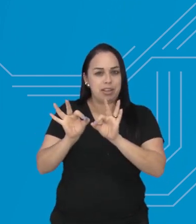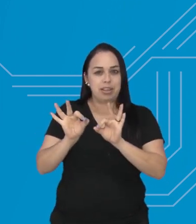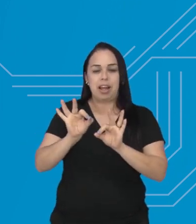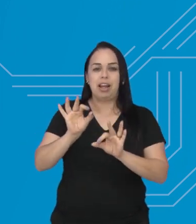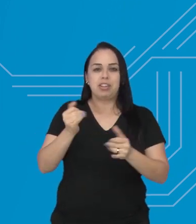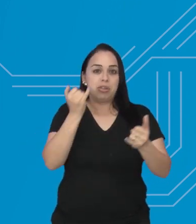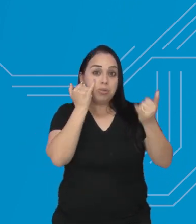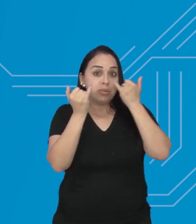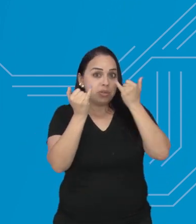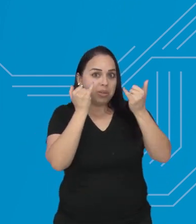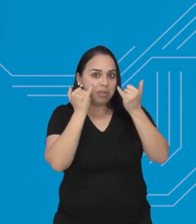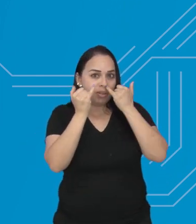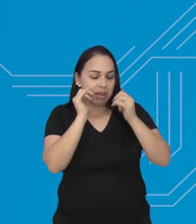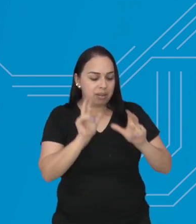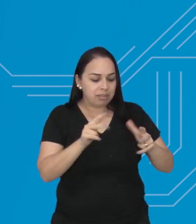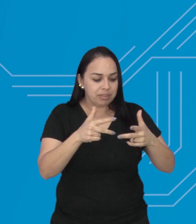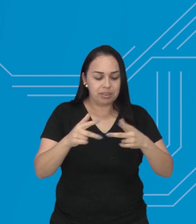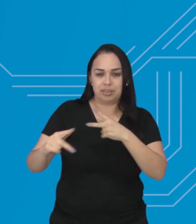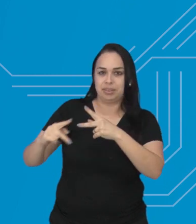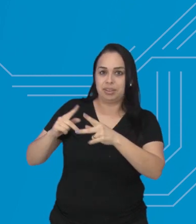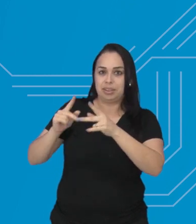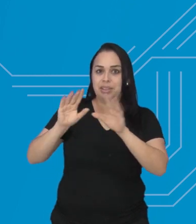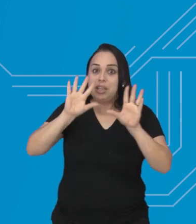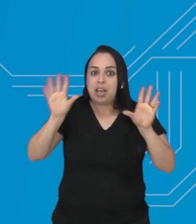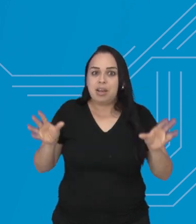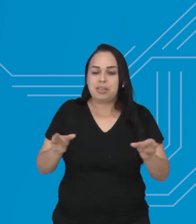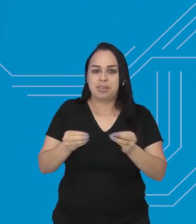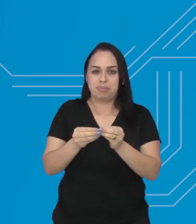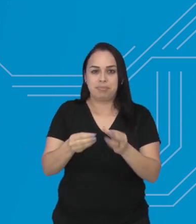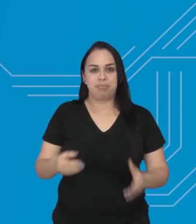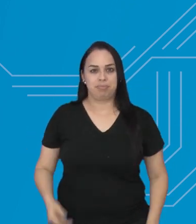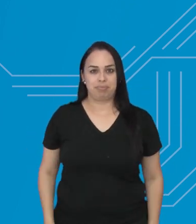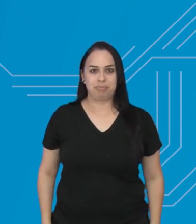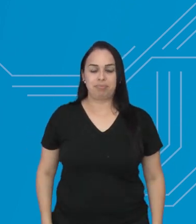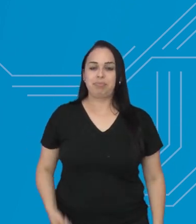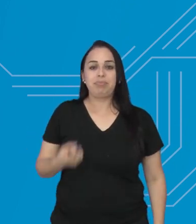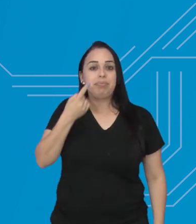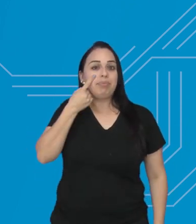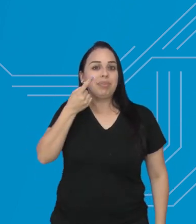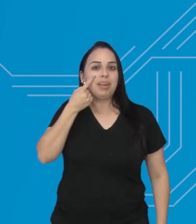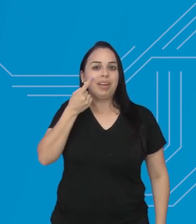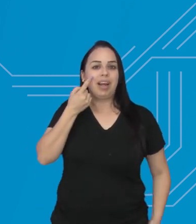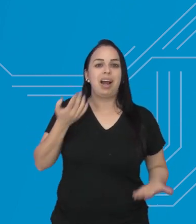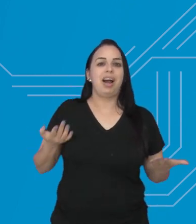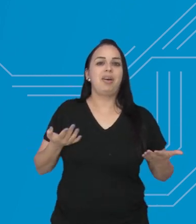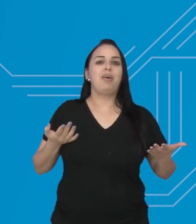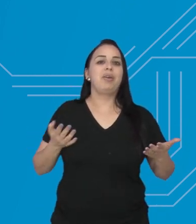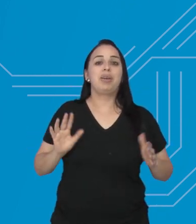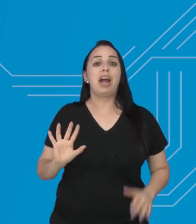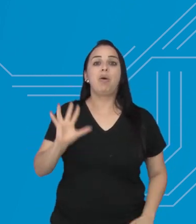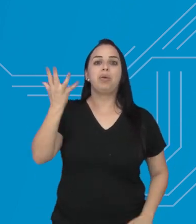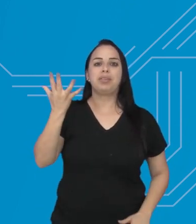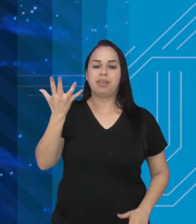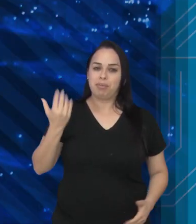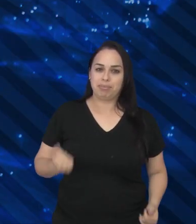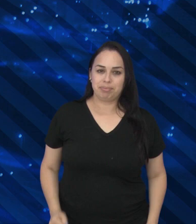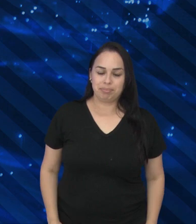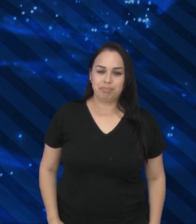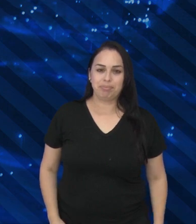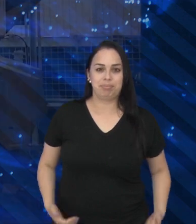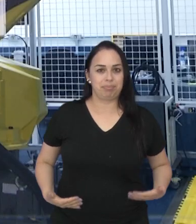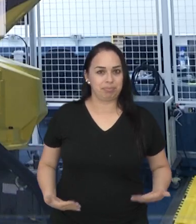das notícias que marcaram a semana aqui na Câmara e na cidade. Veja agora alguns destaques desta